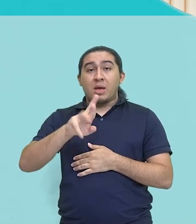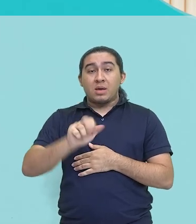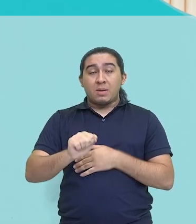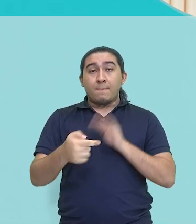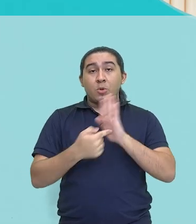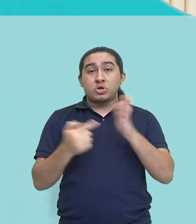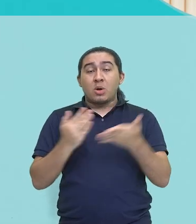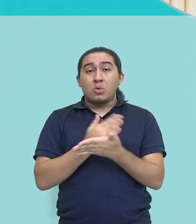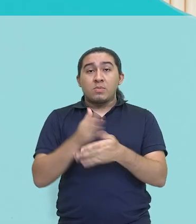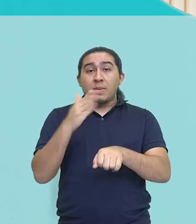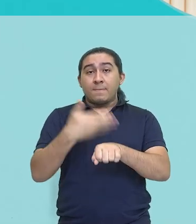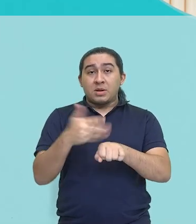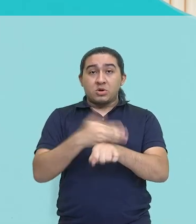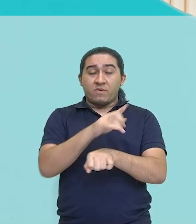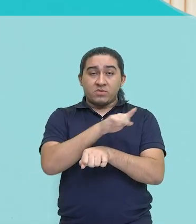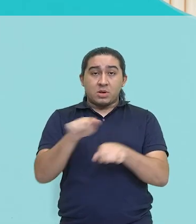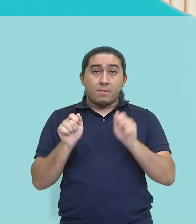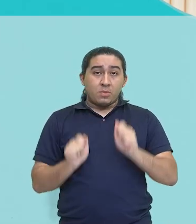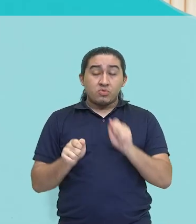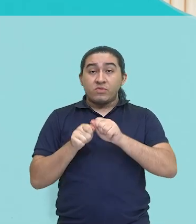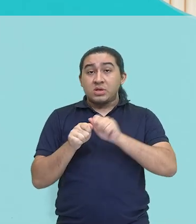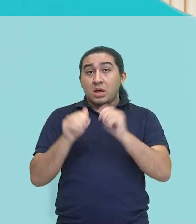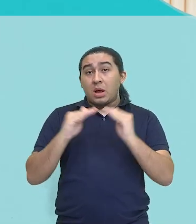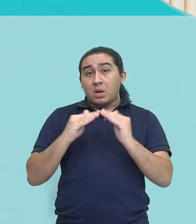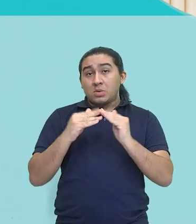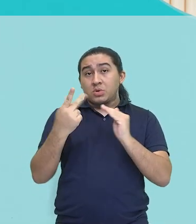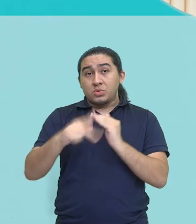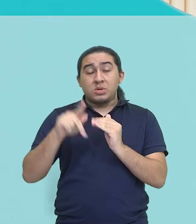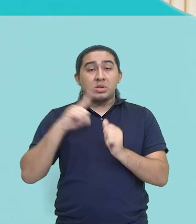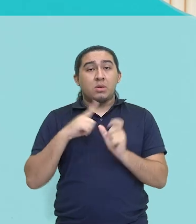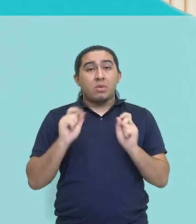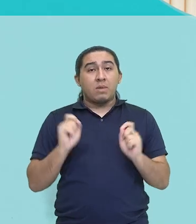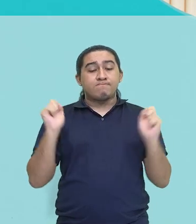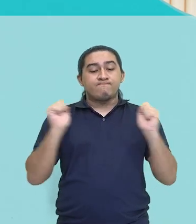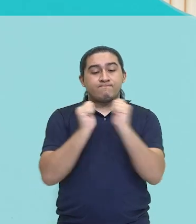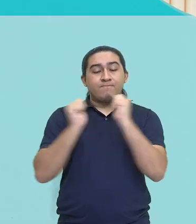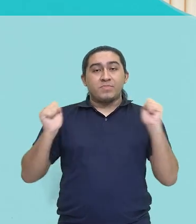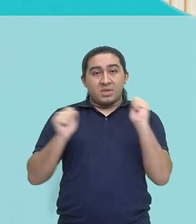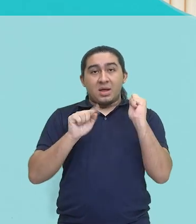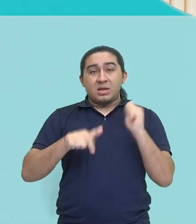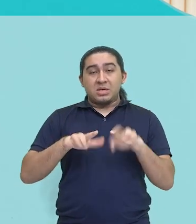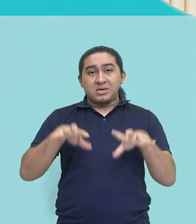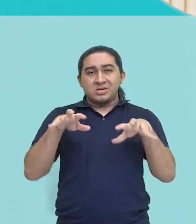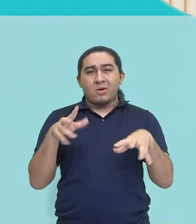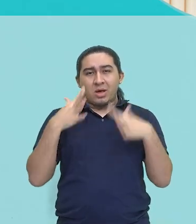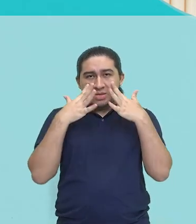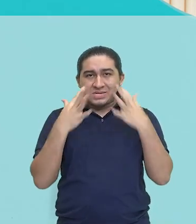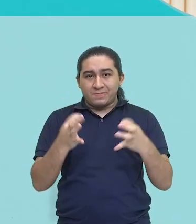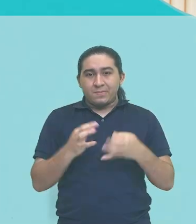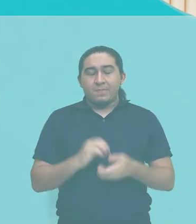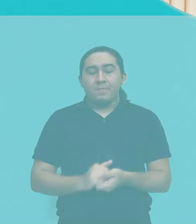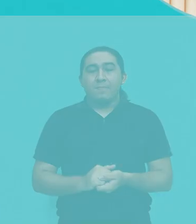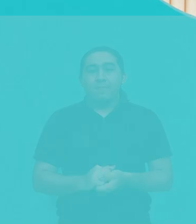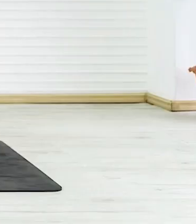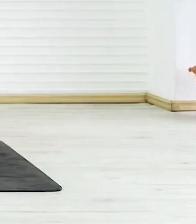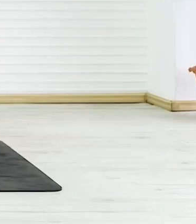alguns exercícios que vocês podem estar fazendo em casa para trabalhar a região glútea. Acompanhem aí.